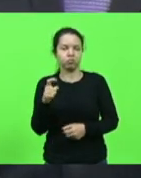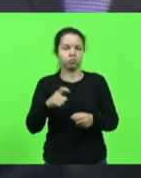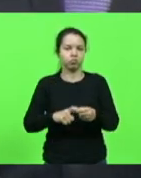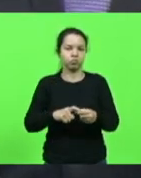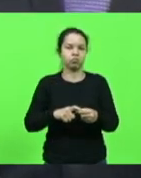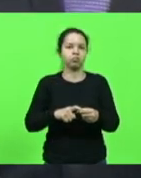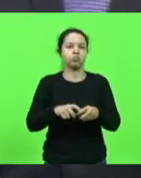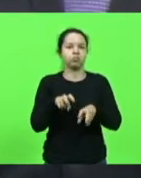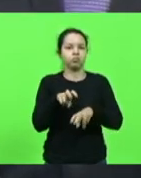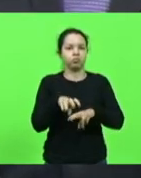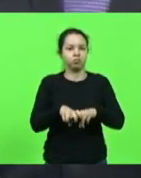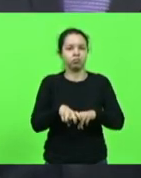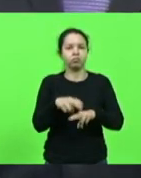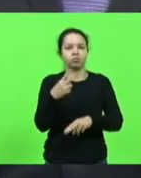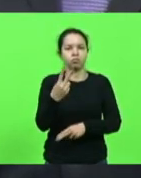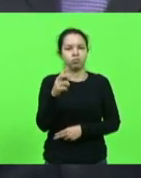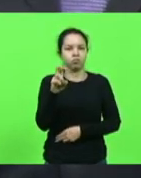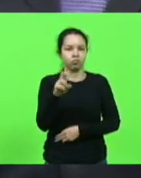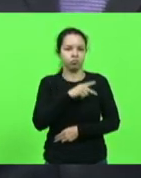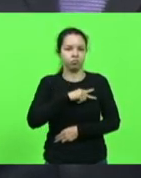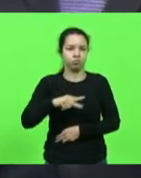e presidente da ACL entre